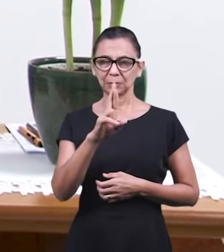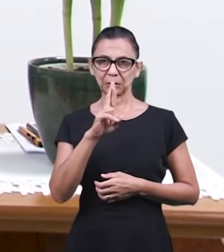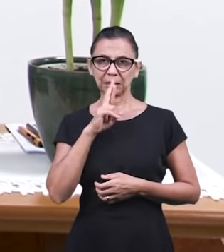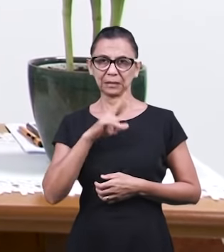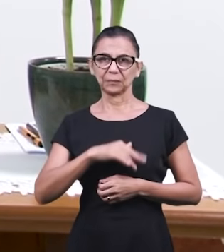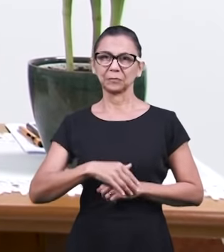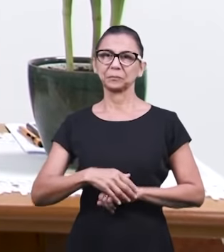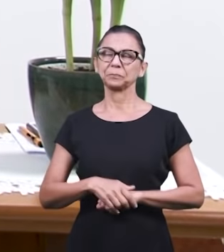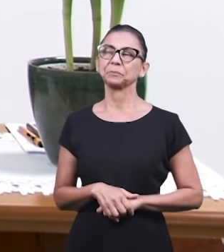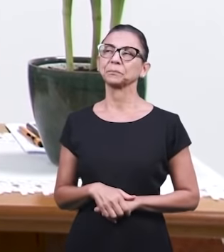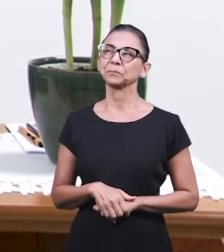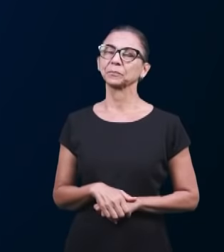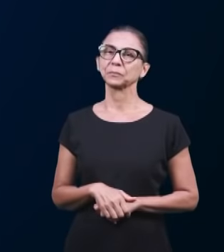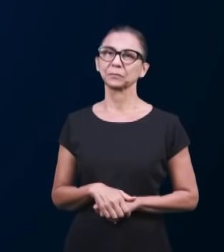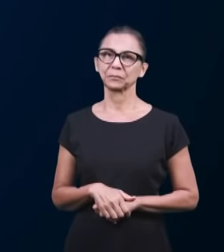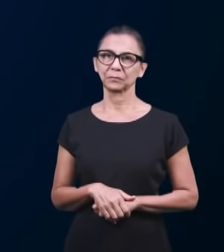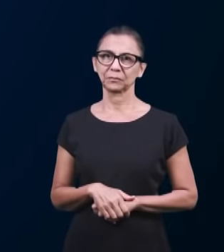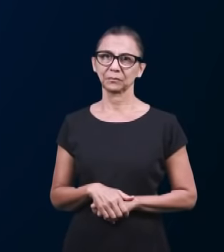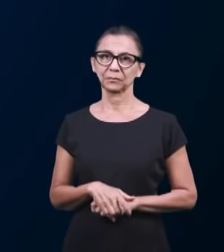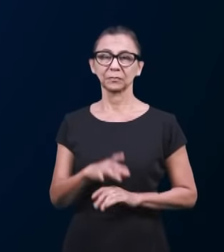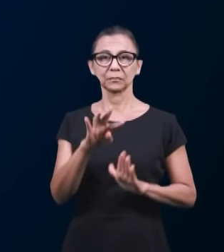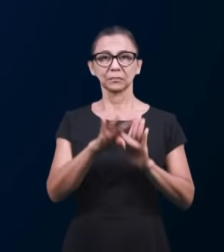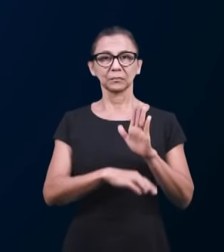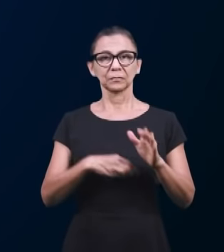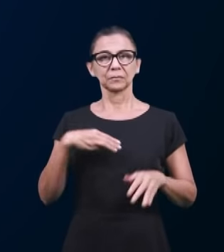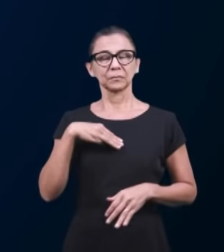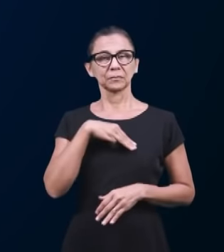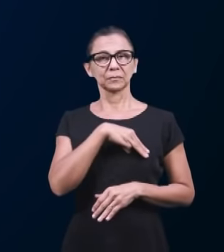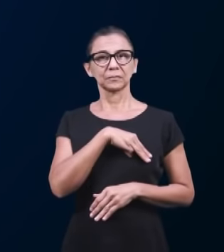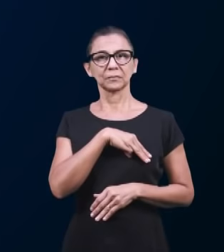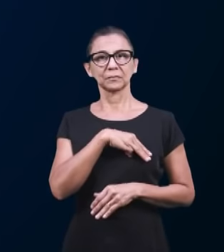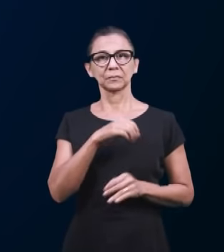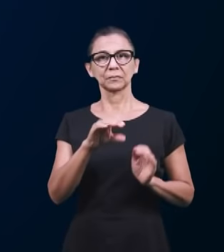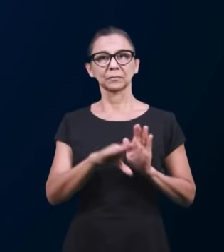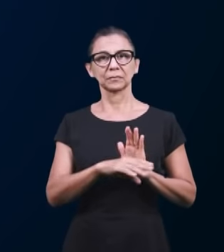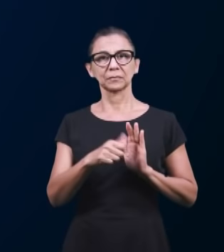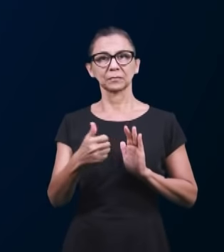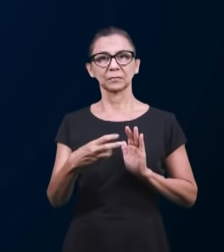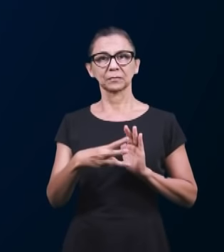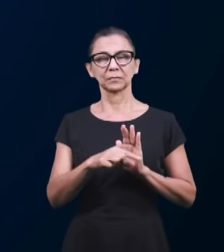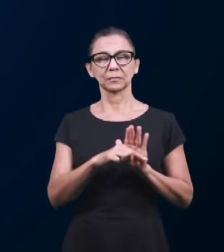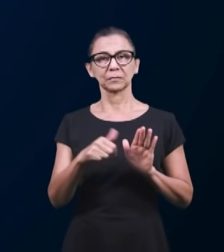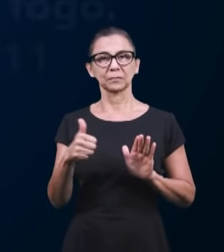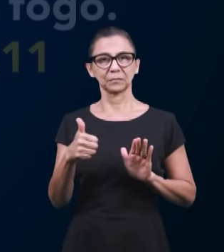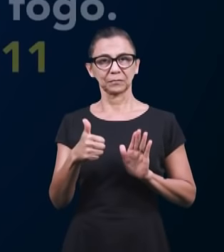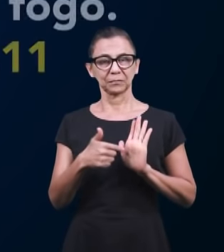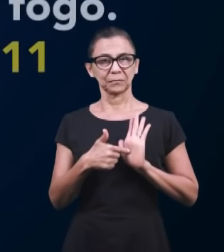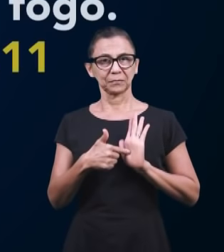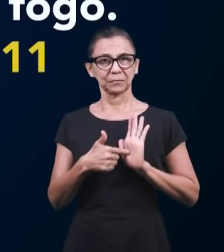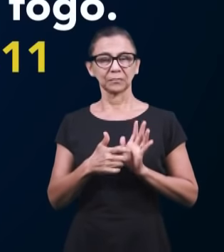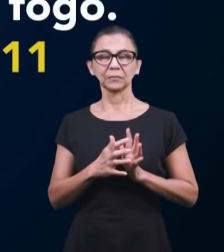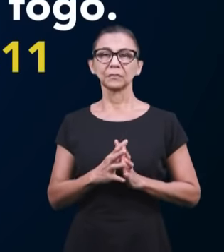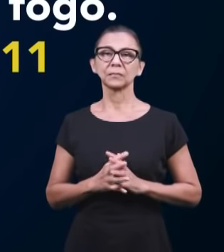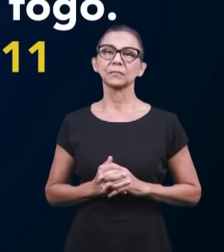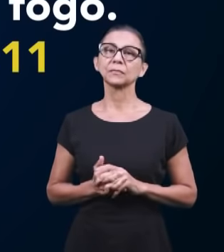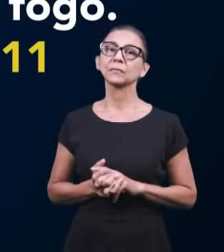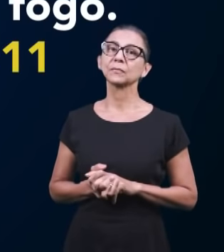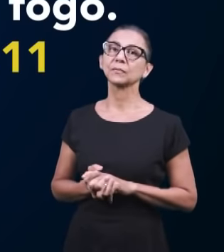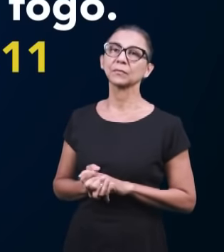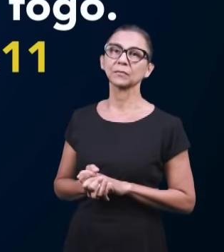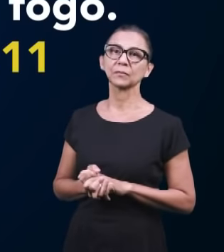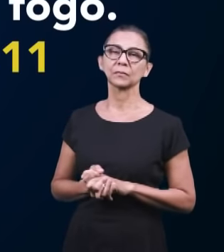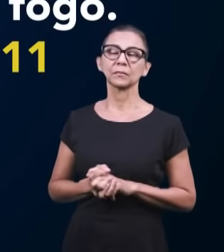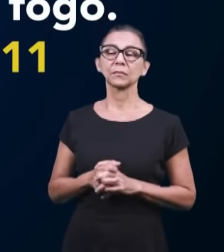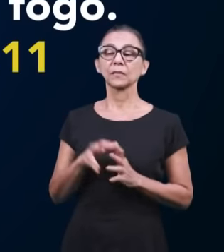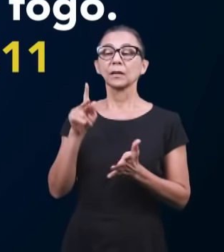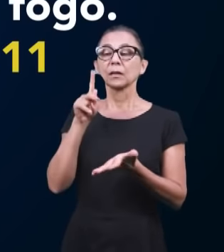Federal. Vamos ouvi-la. O texto de Mateus, capítulo 3, versículo 11, diz assim: